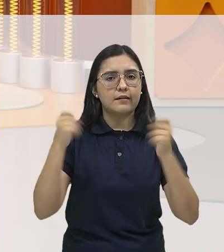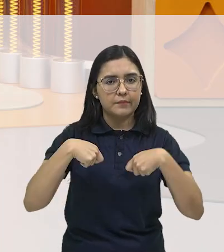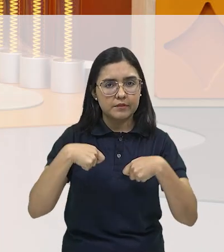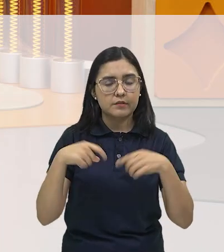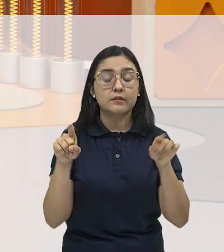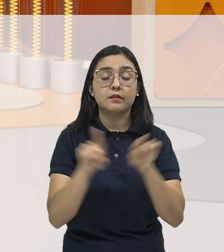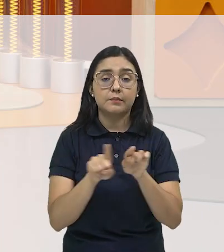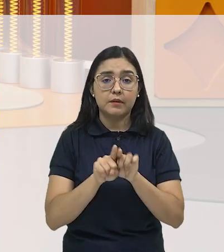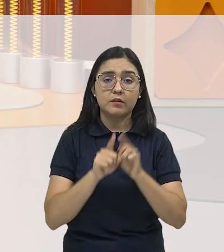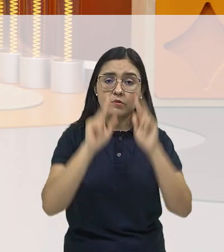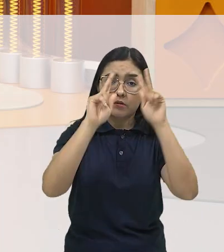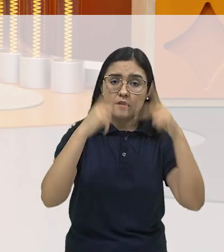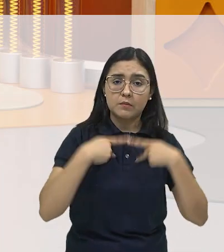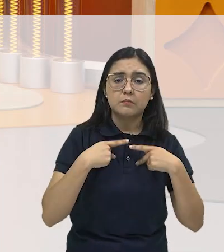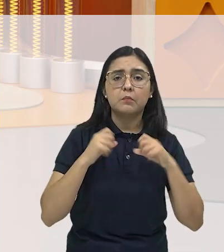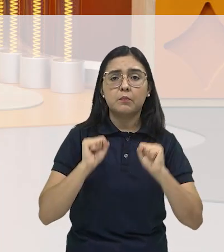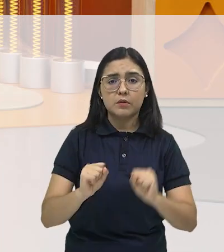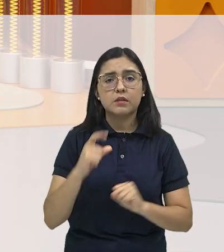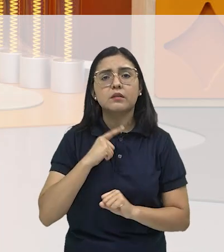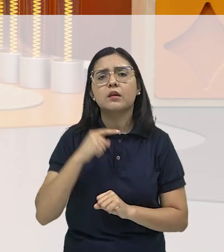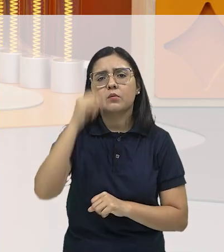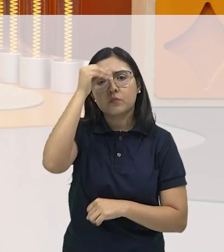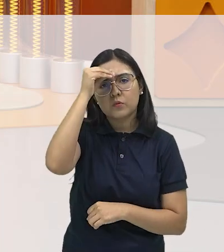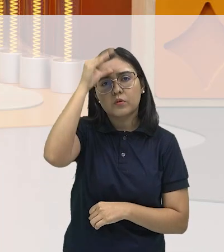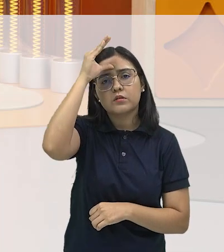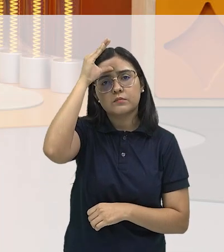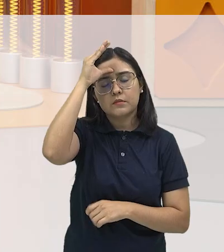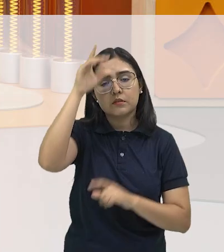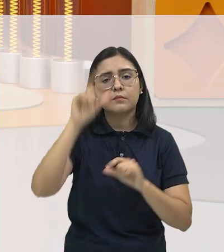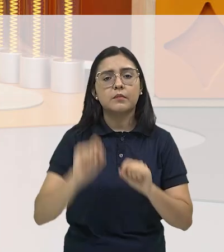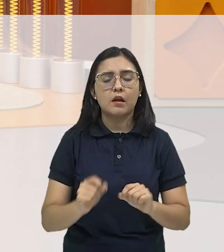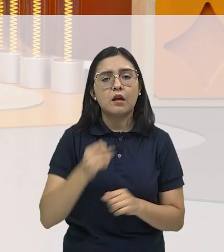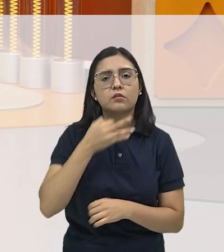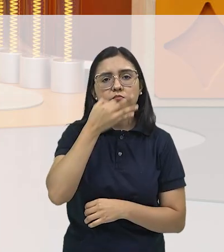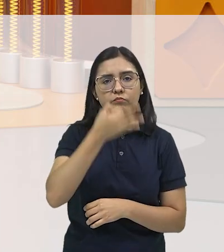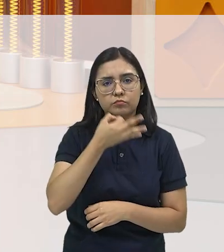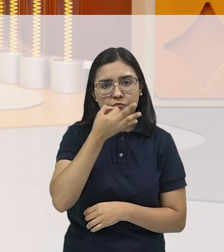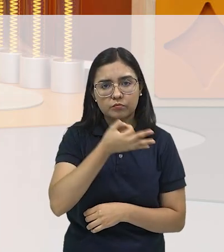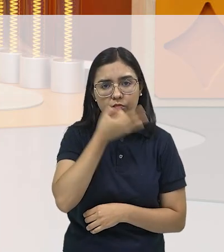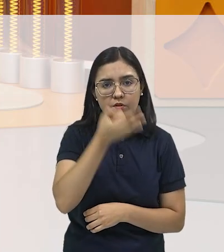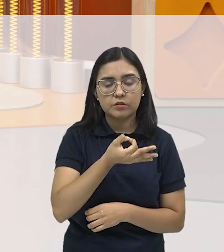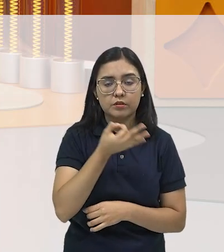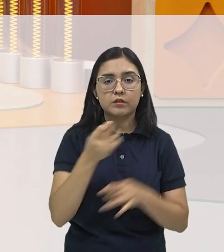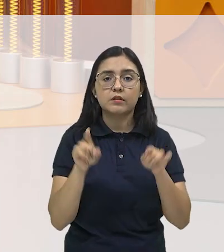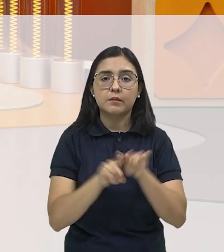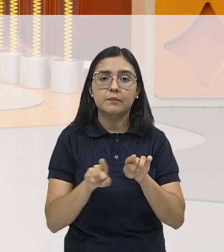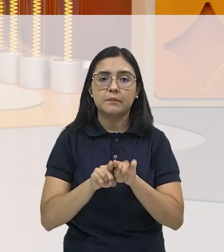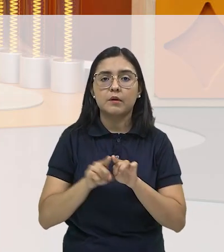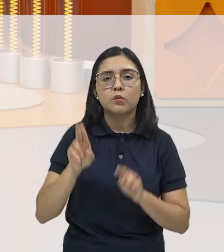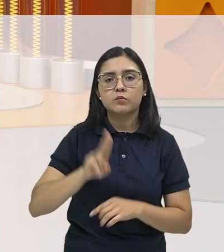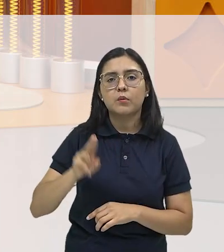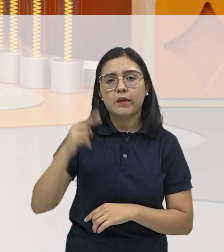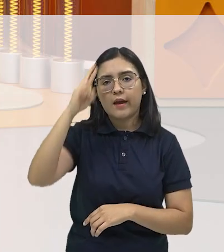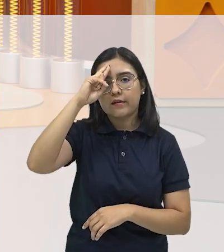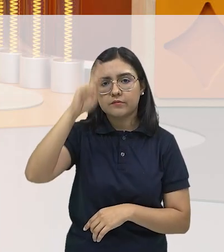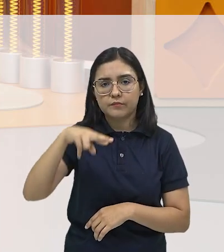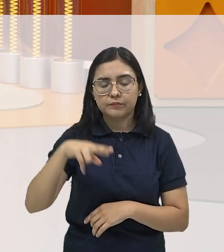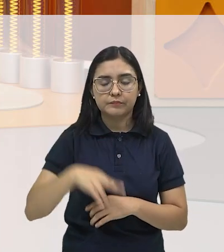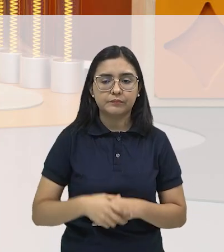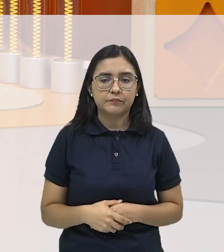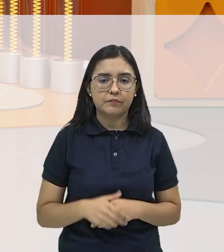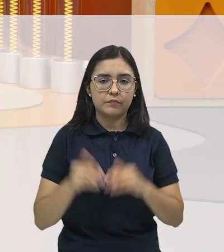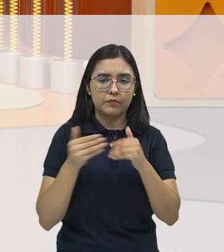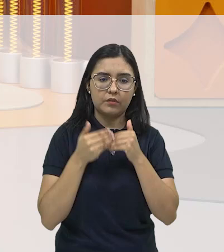esse homem possa ter acesso ao conhecimento para com isso se tornar crítico e também se utilizar da razão.